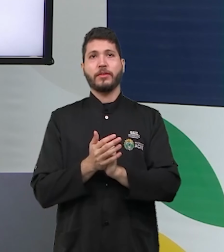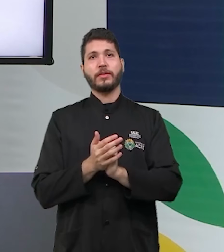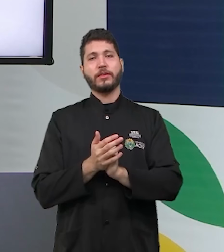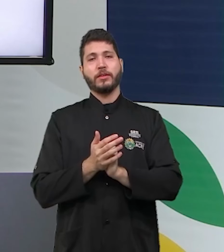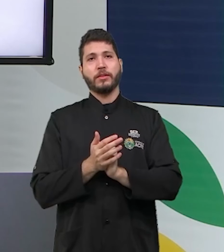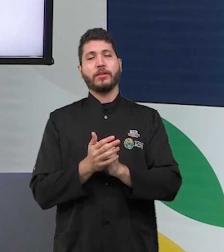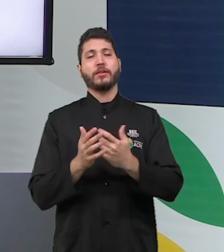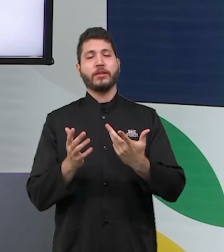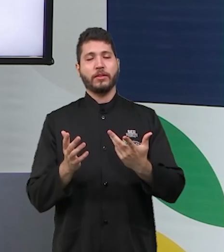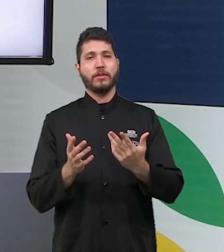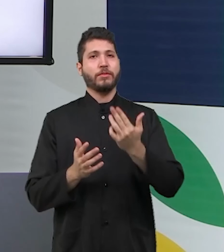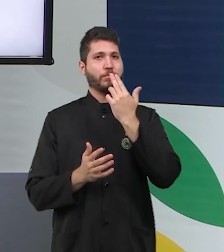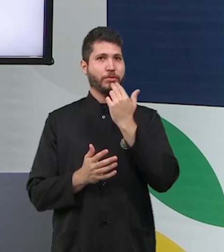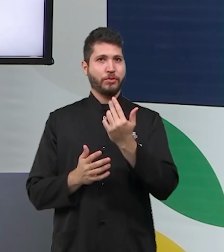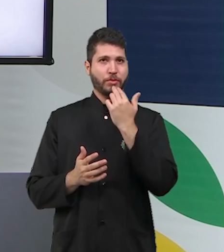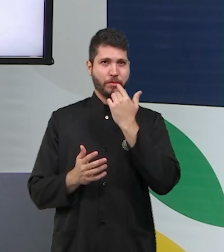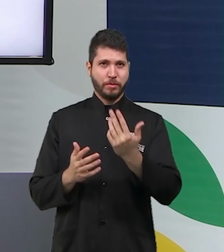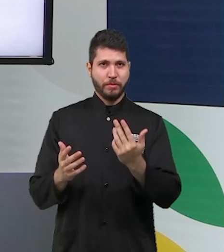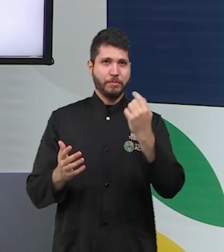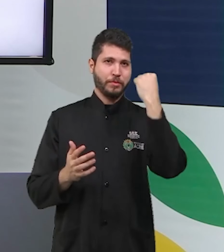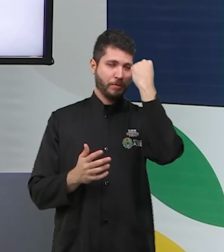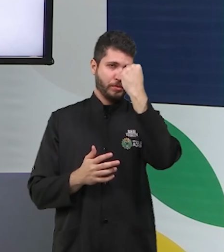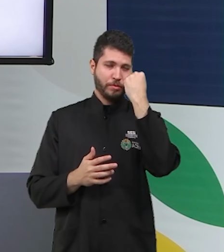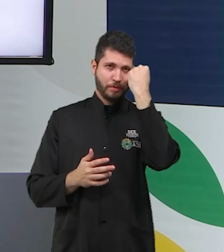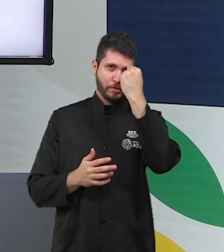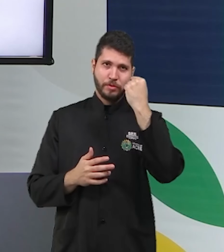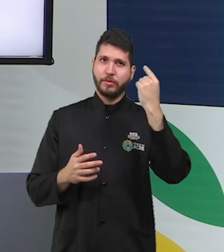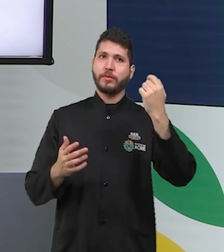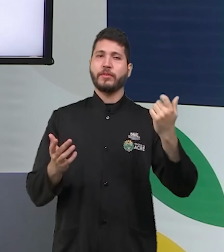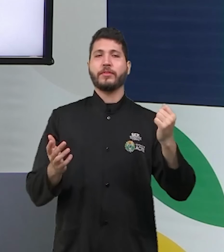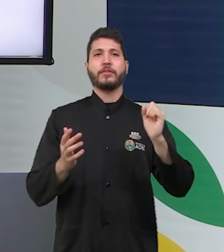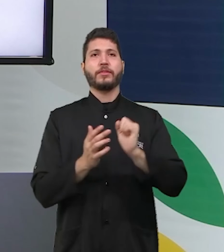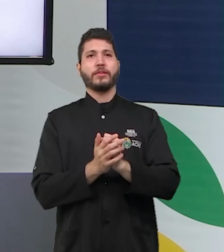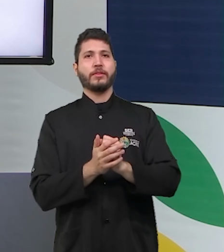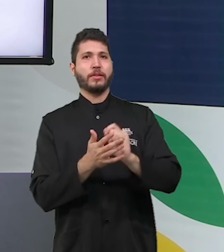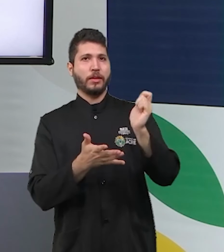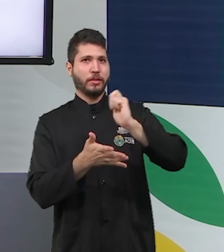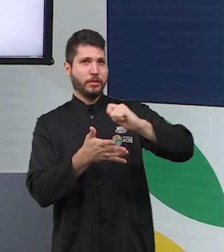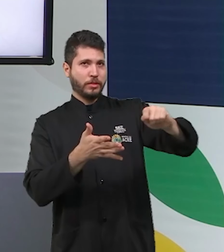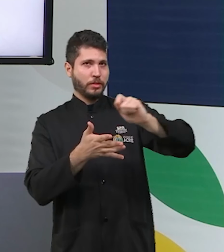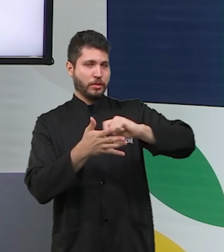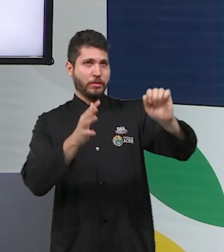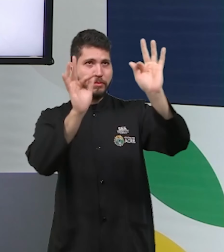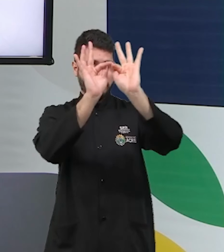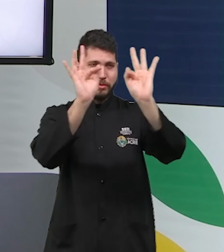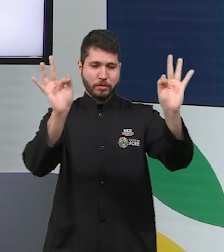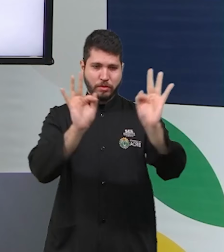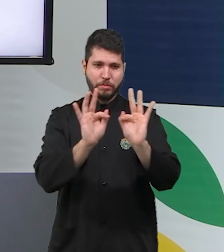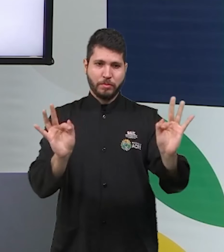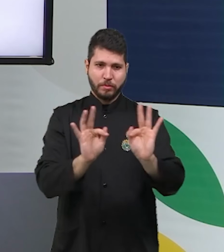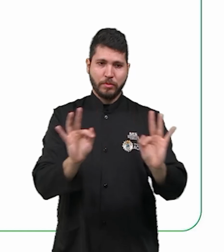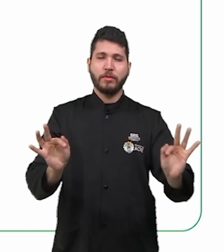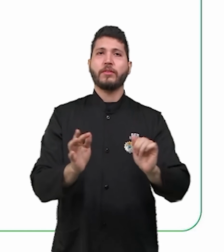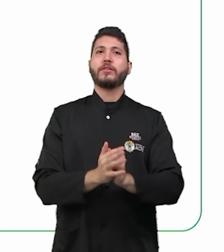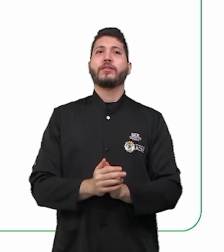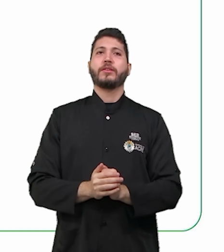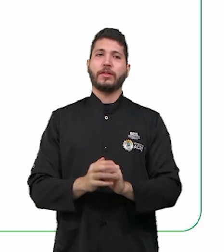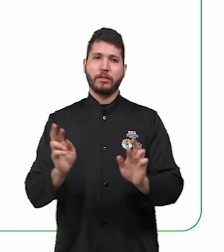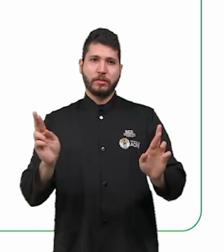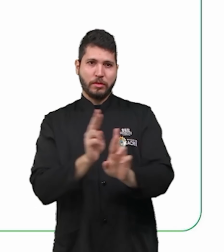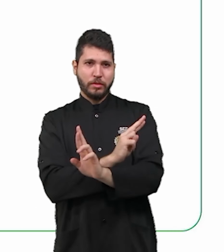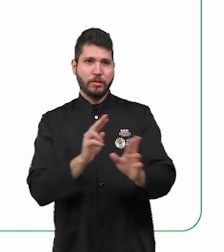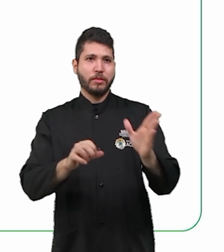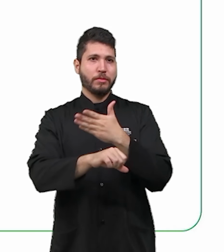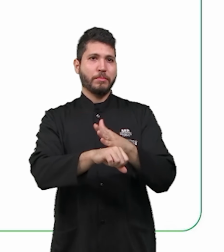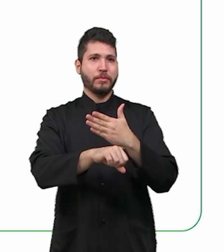a ver, vai ter a ver com a forma como nós nos expressamos em relação às práticas corporais. Por